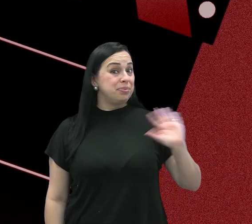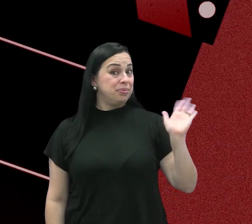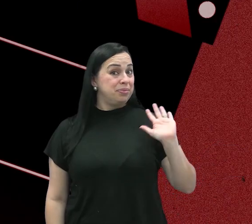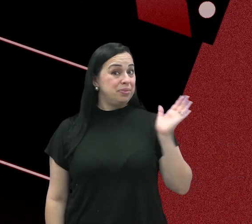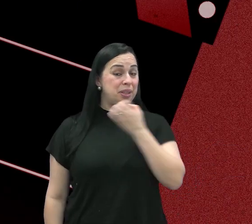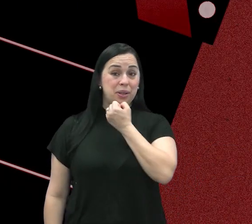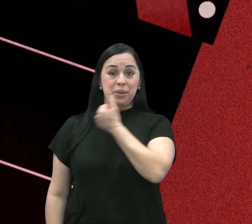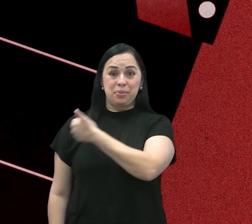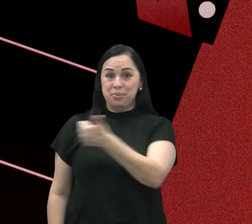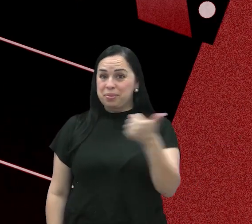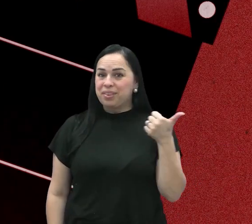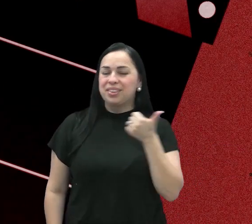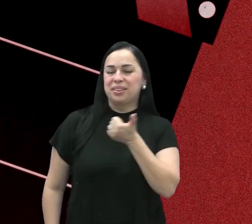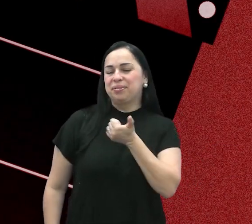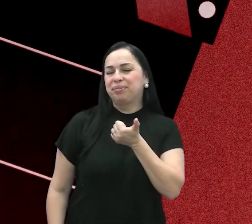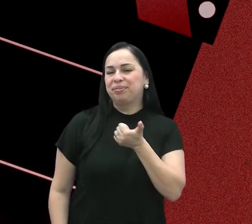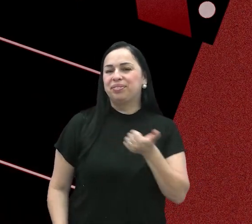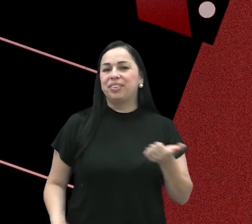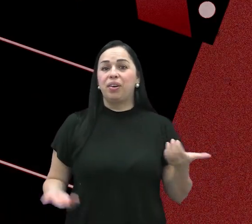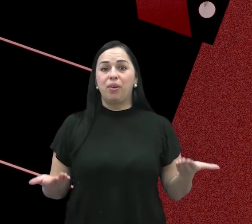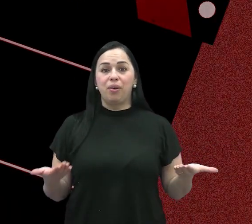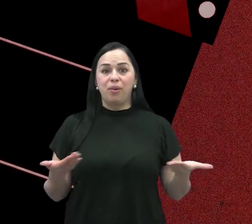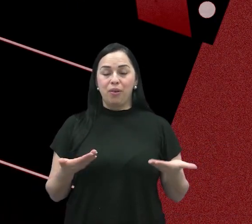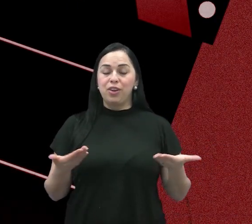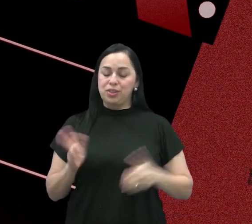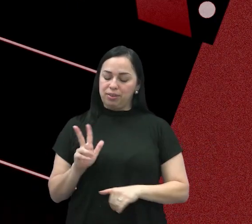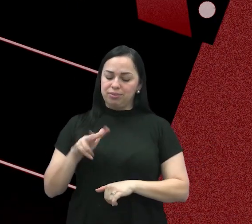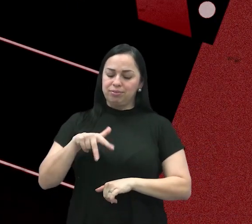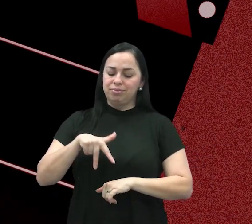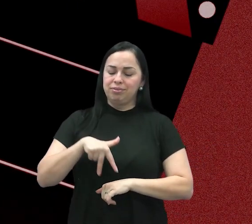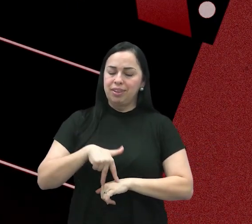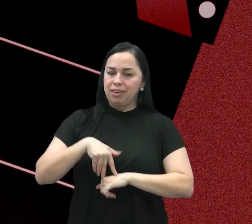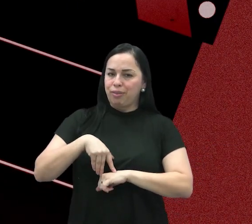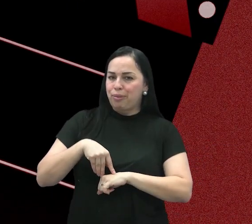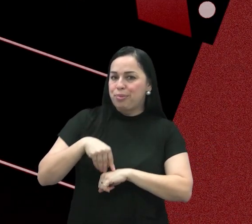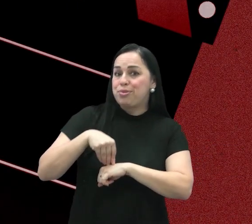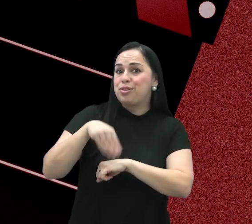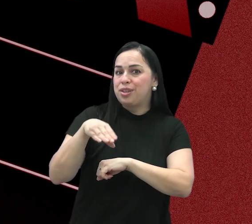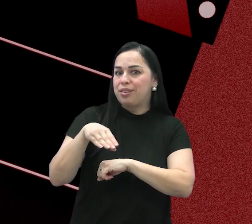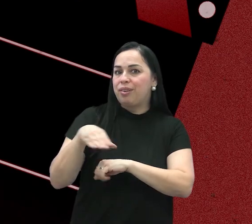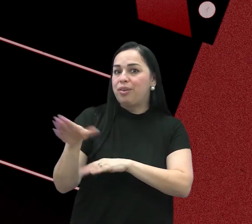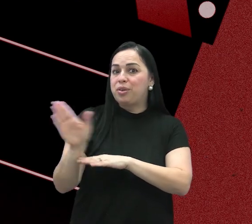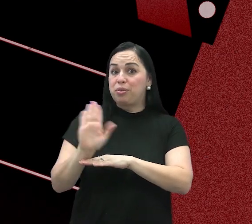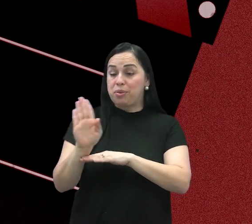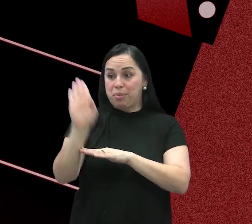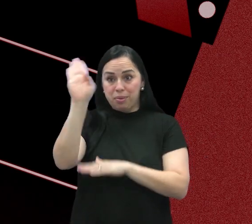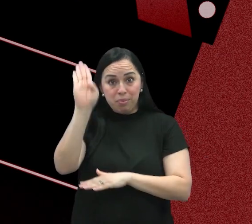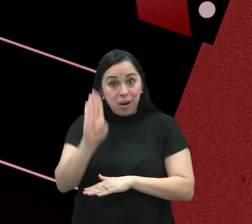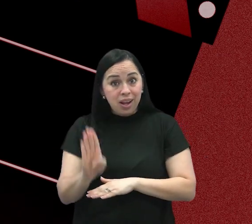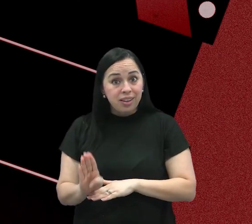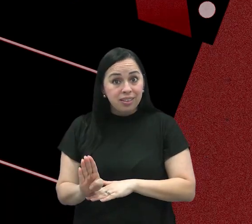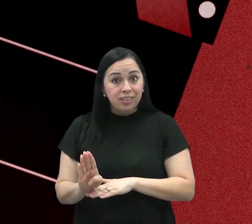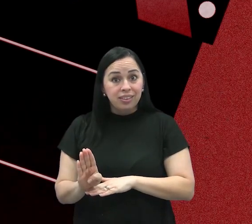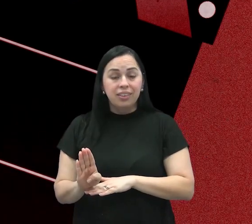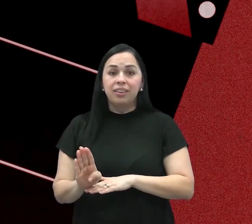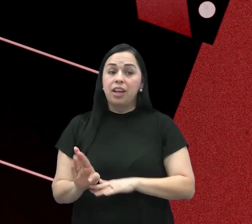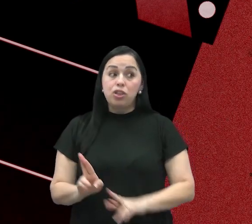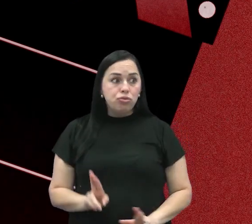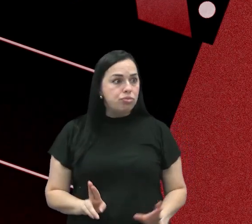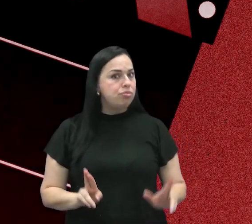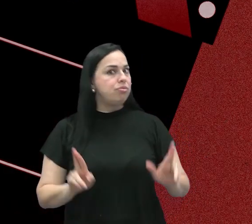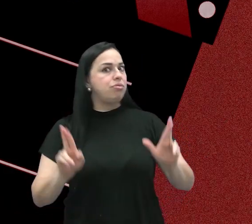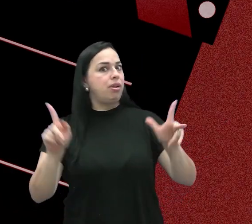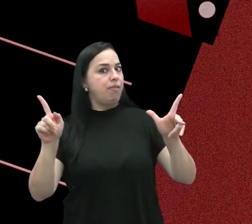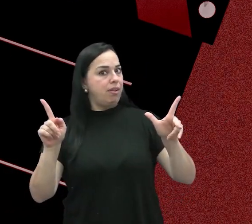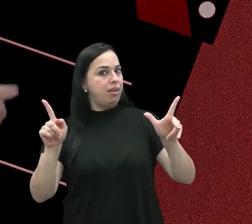Oi, gente, tudo certinho com vocês? Olha, eu tô em cena e minha dica hoje é um filme nacional que foge aí dessa